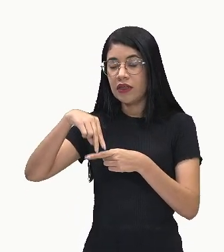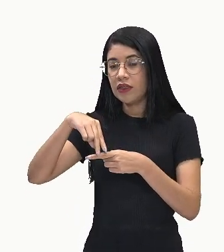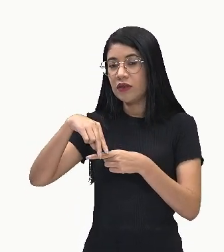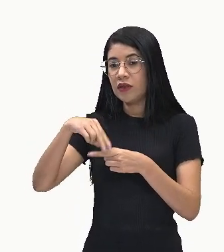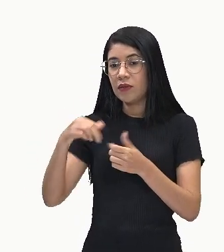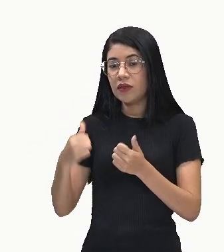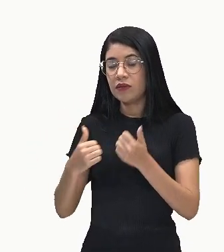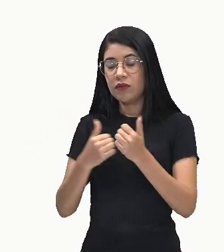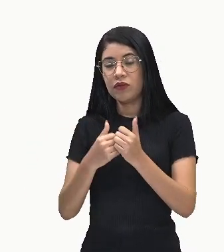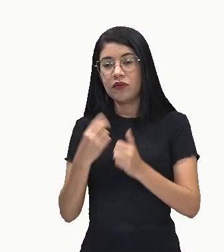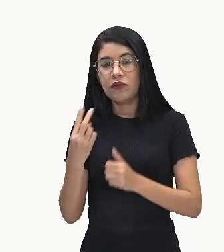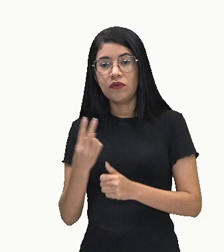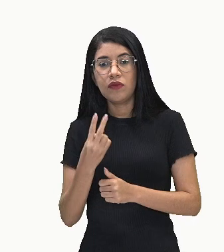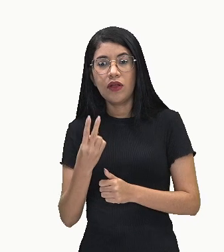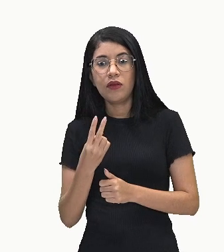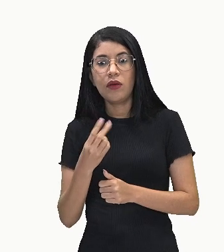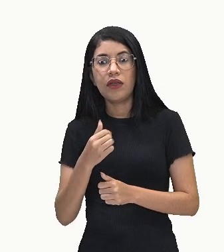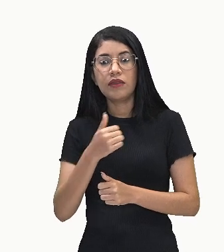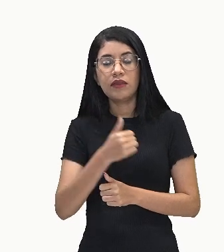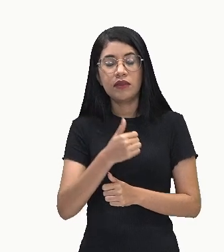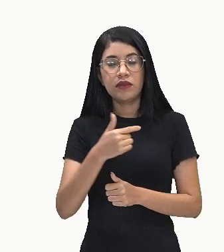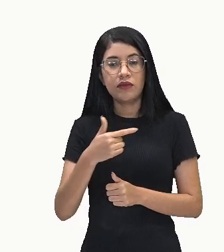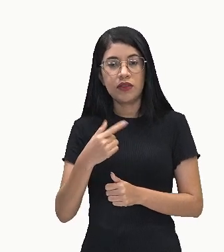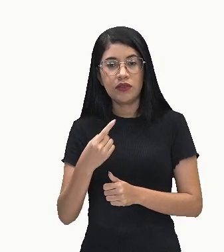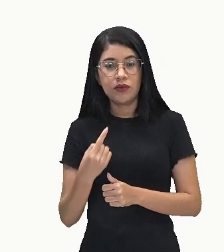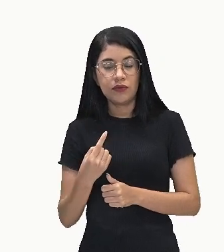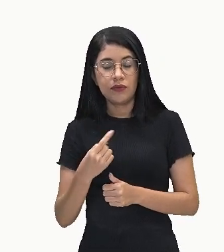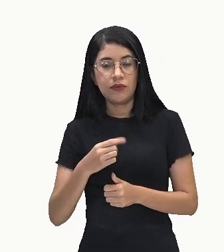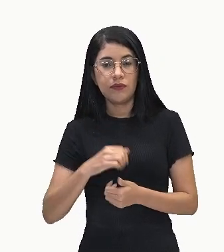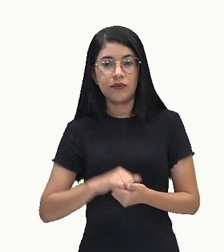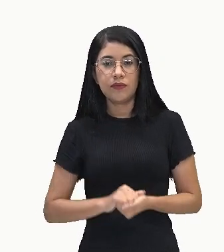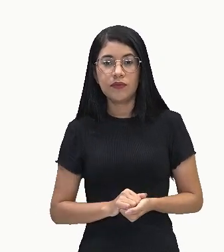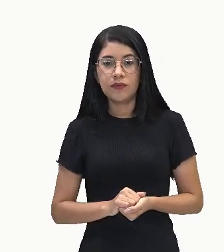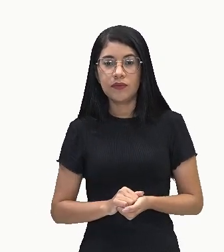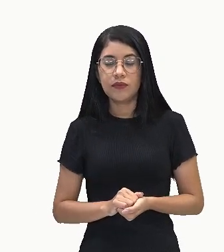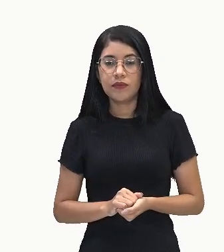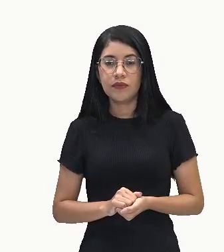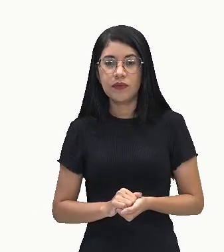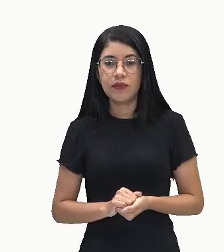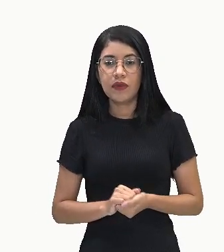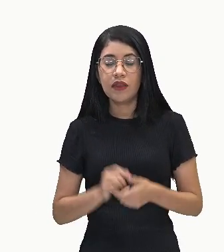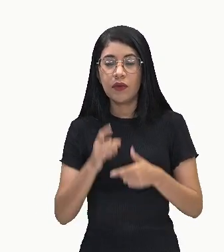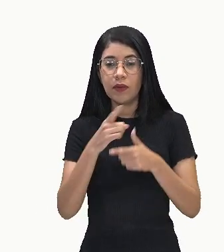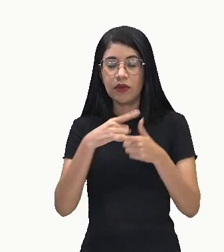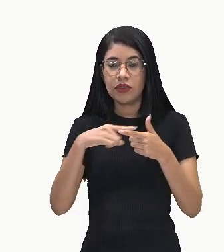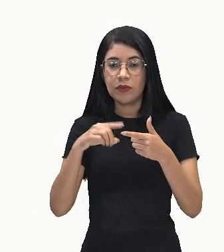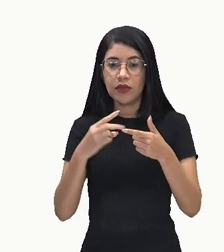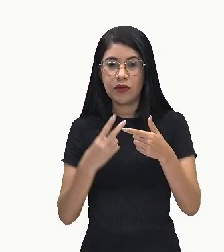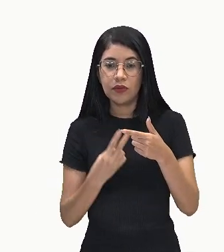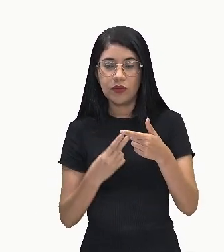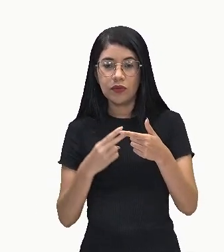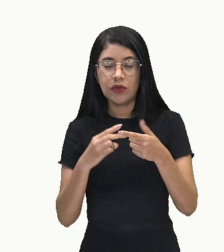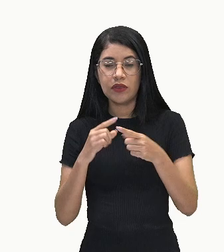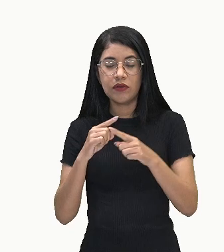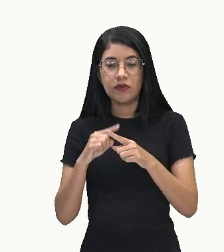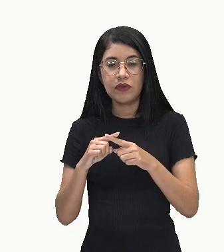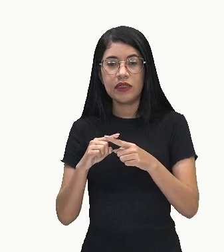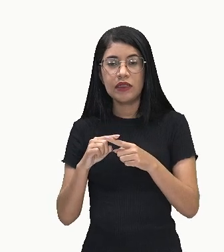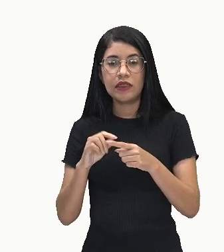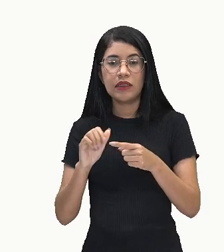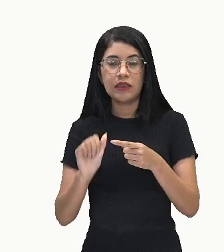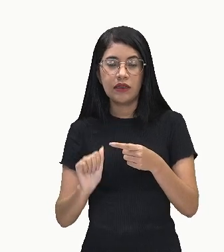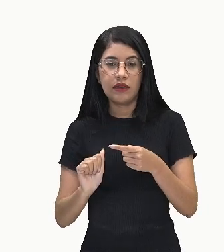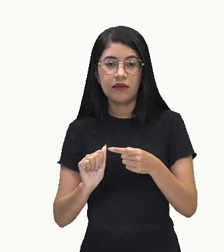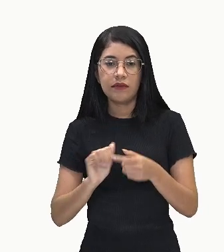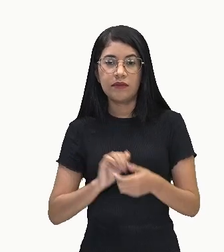os nossos cálculos é igual a 121. Tudo isso dividido por 2, que multiplica